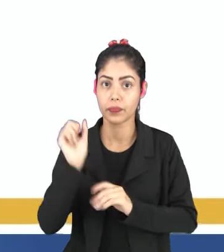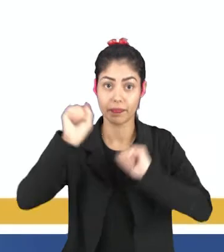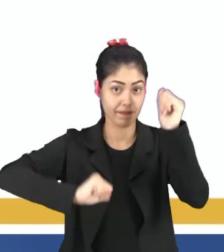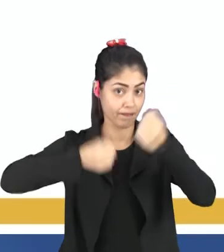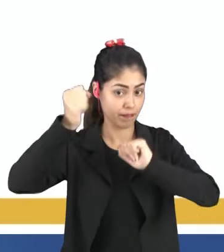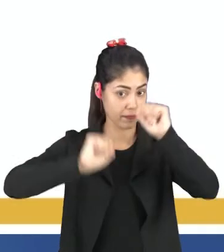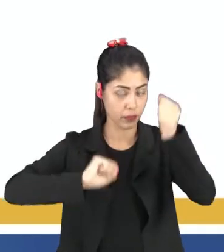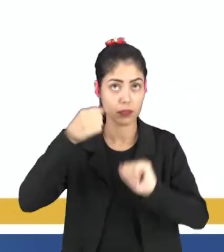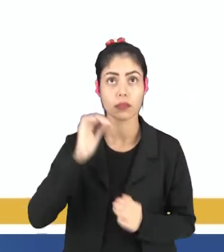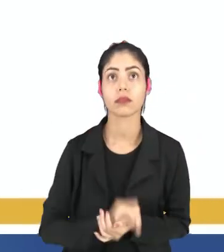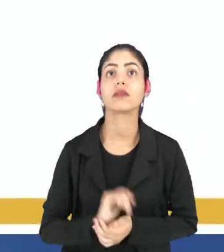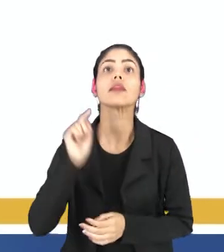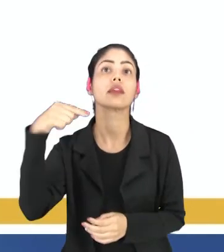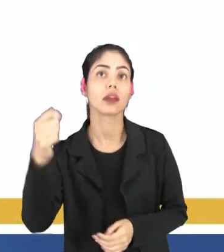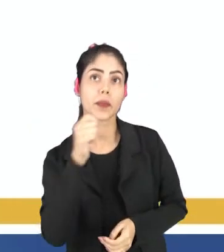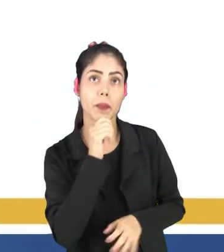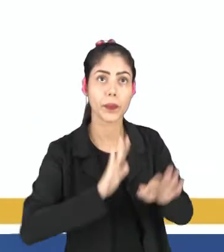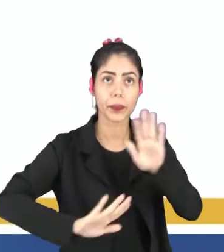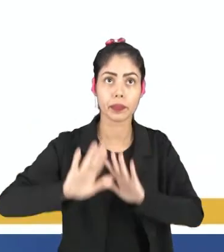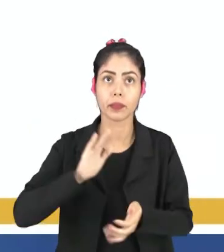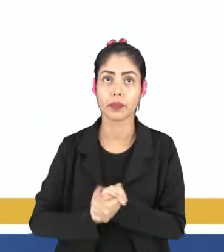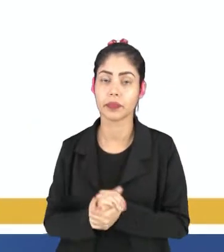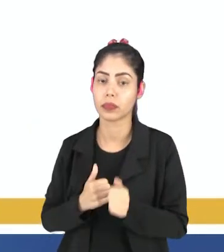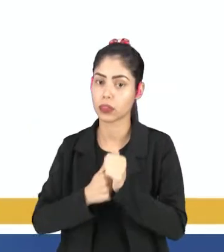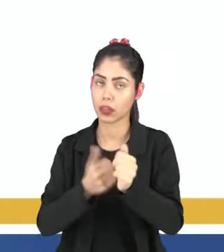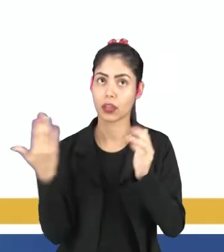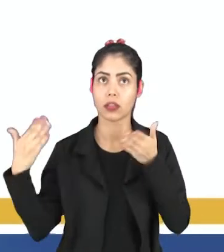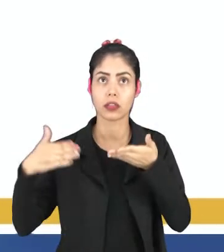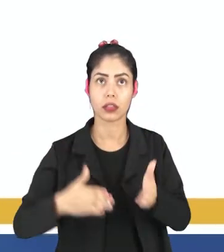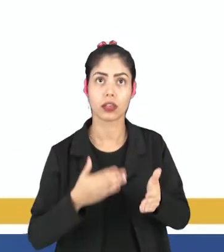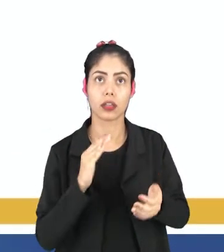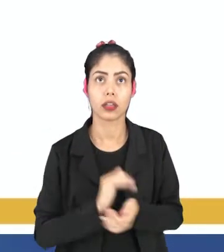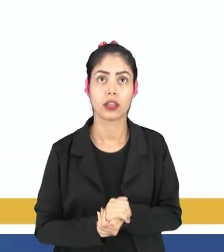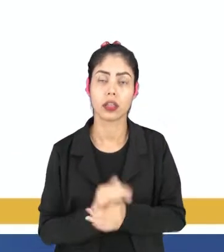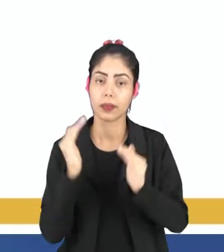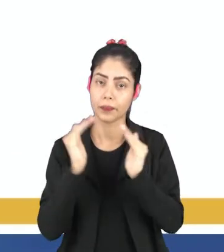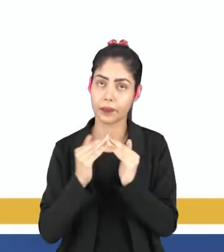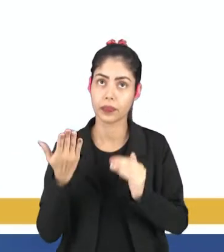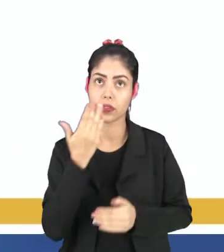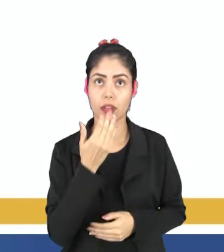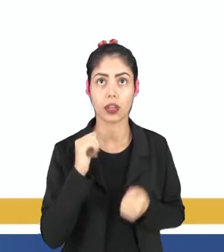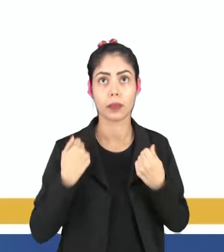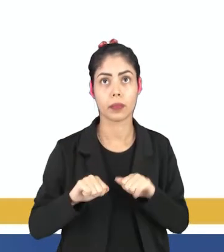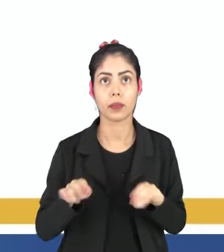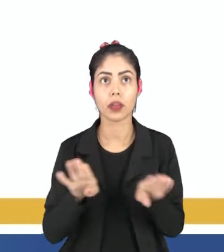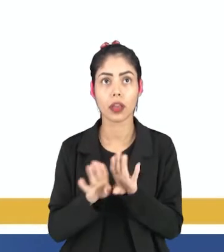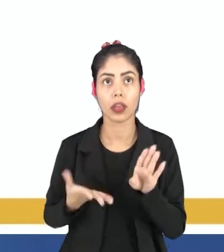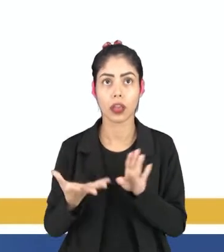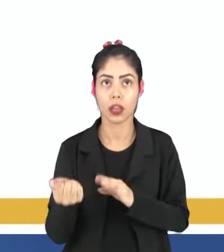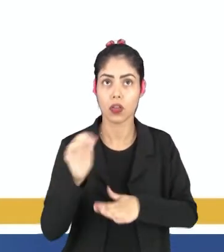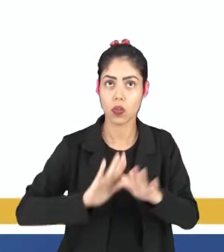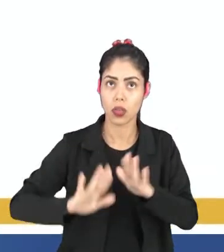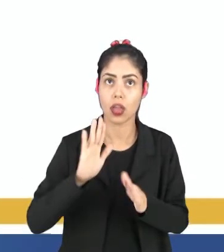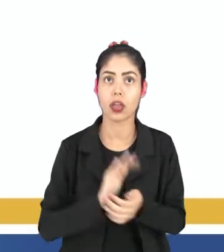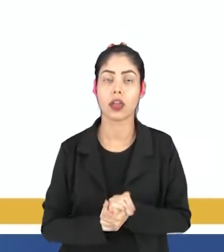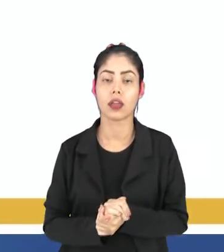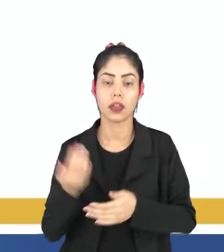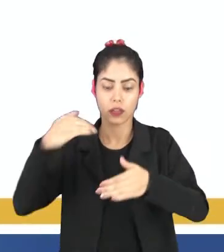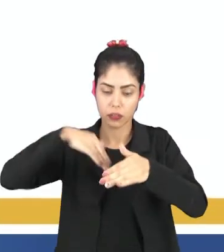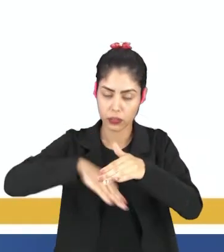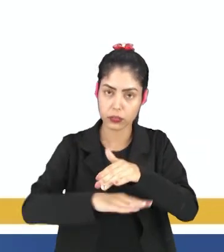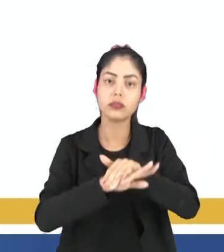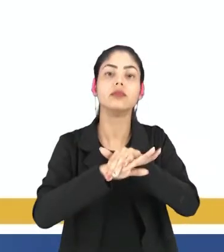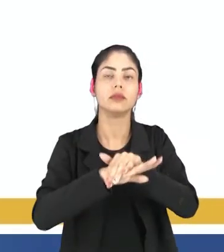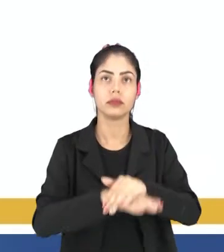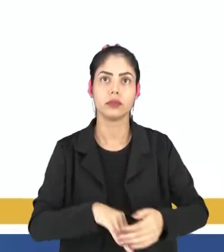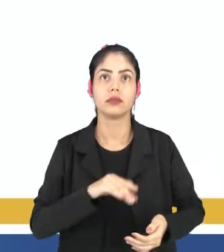fazendas e indústrias. Além de ter o cuidado desde o seu transporte até a chegada à residência, o alimento também deverá receber o cuidado necessário